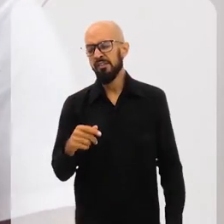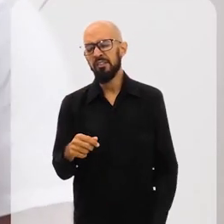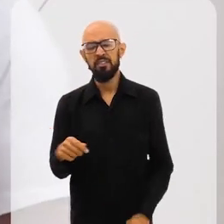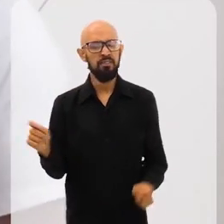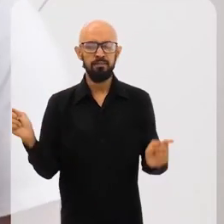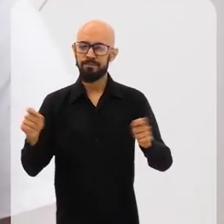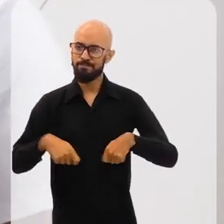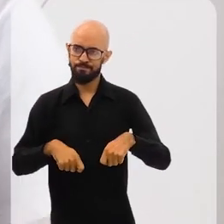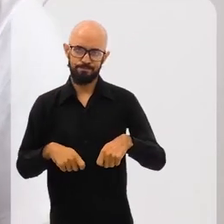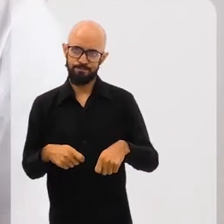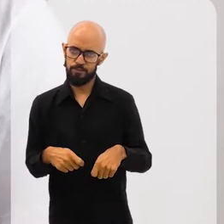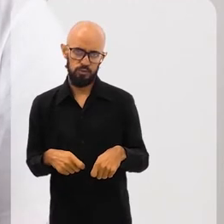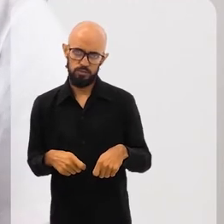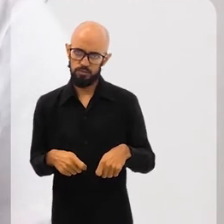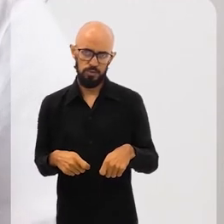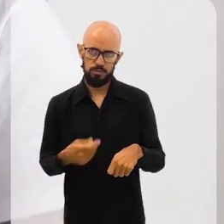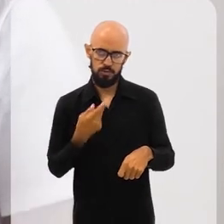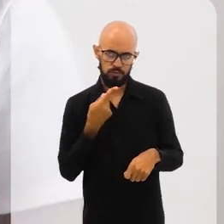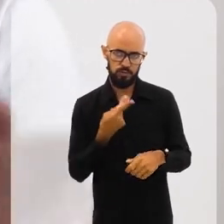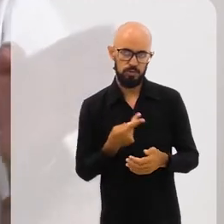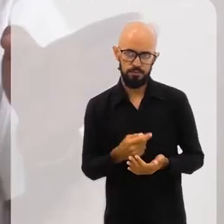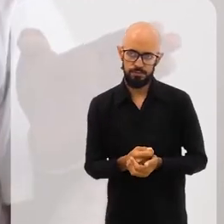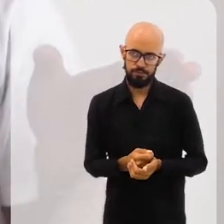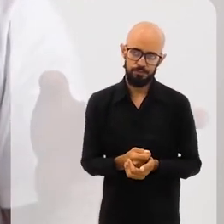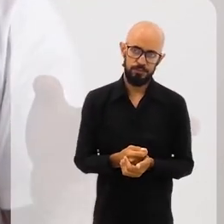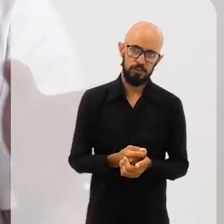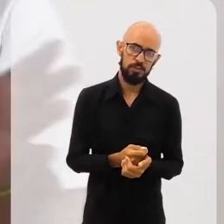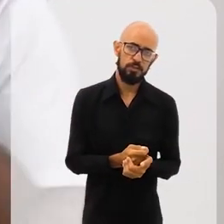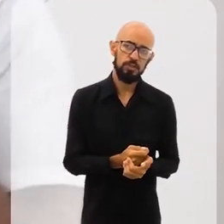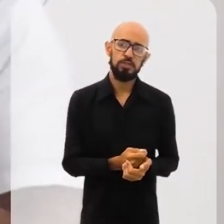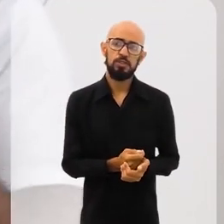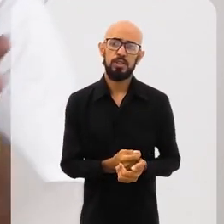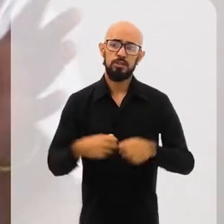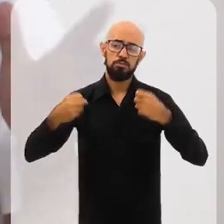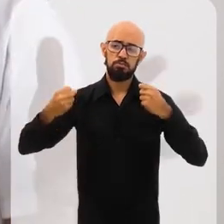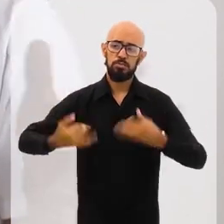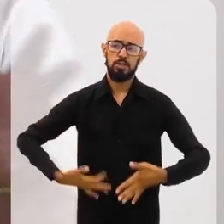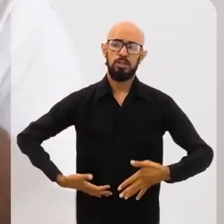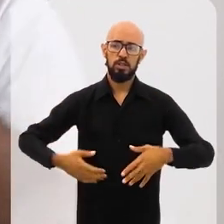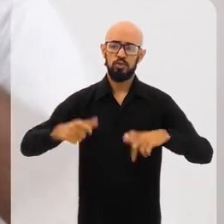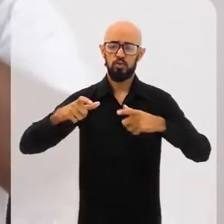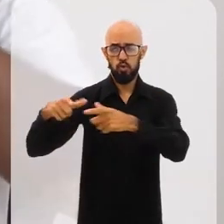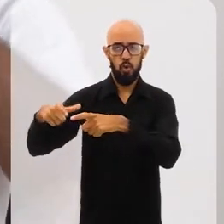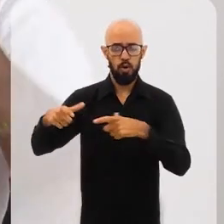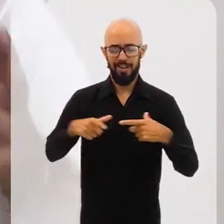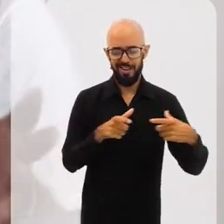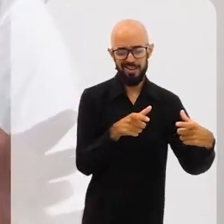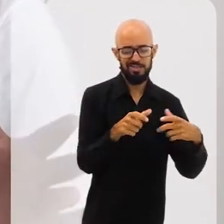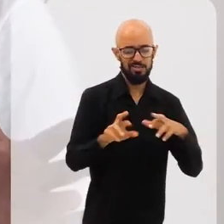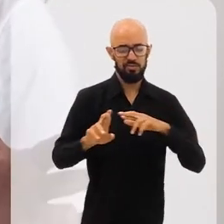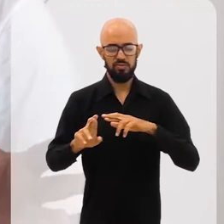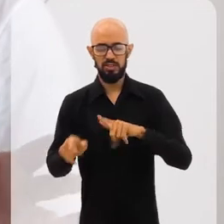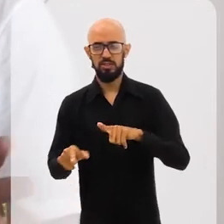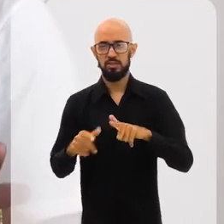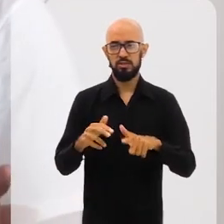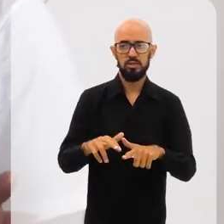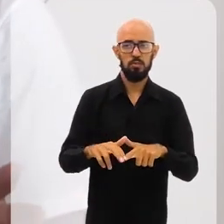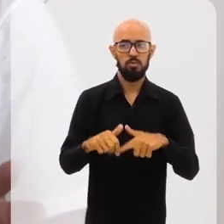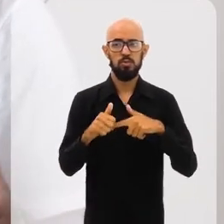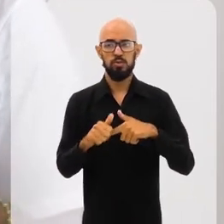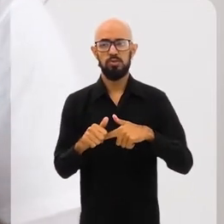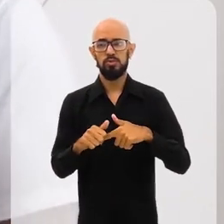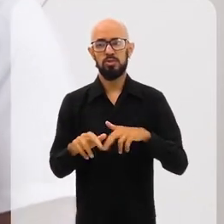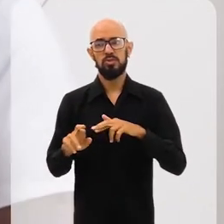de estarmos aqui falando sobre Ifá, entende? Então, como estamos falando de pessoas, de tribos, de locais completamente distintos um do